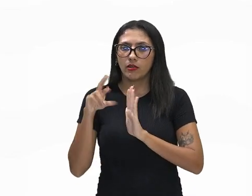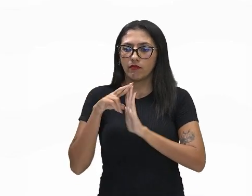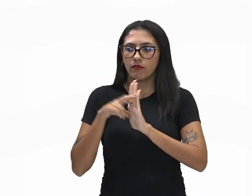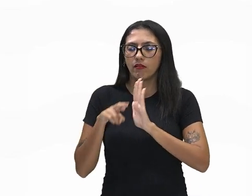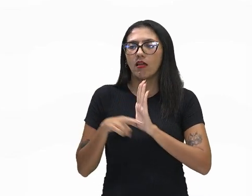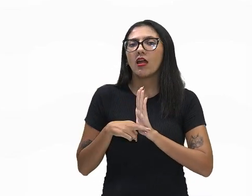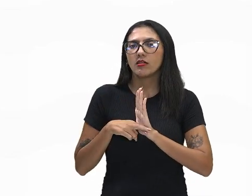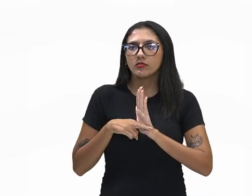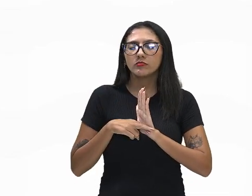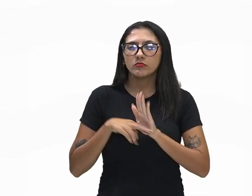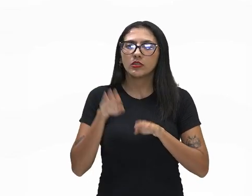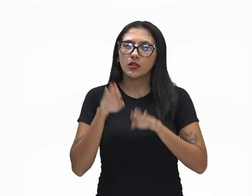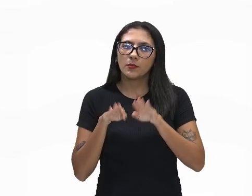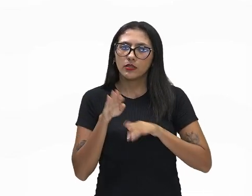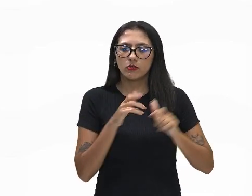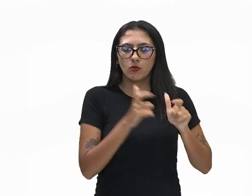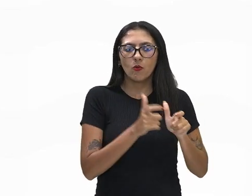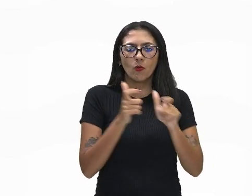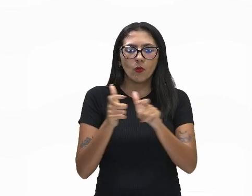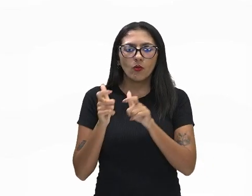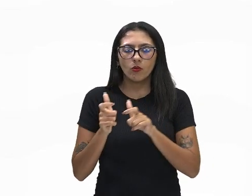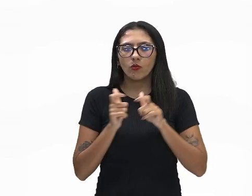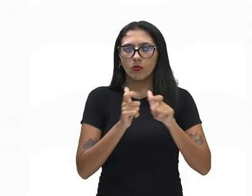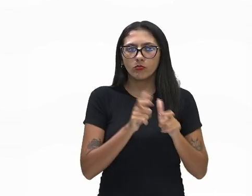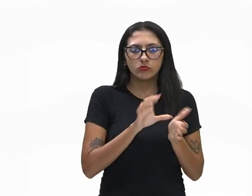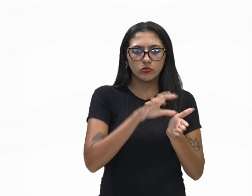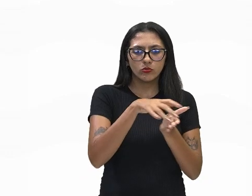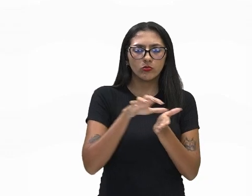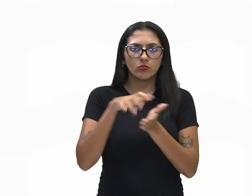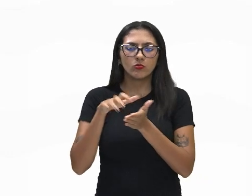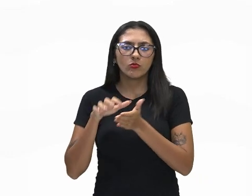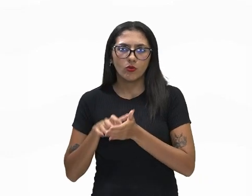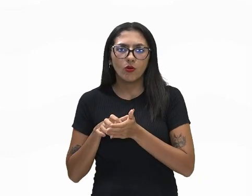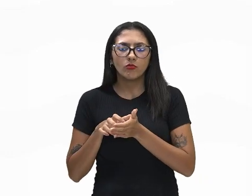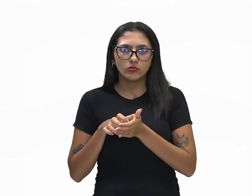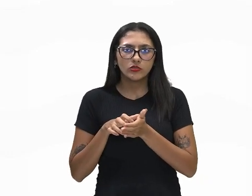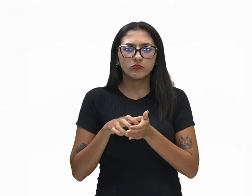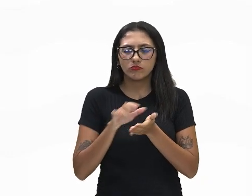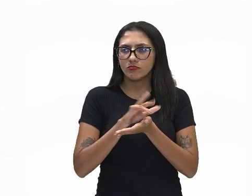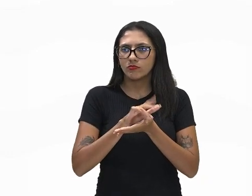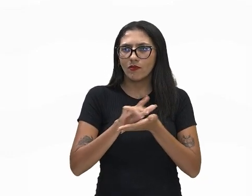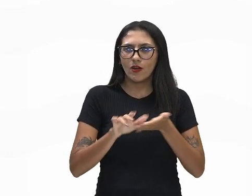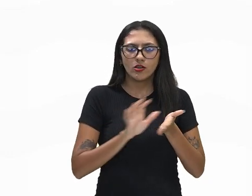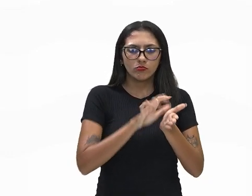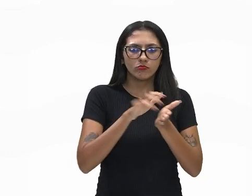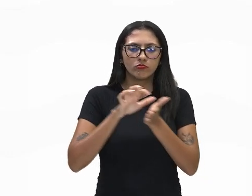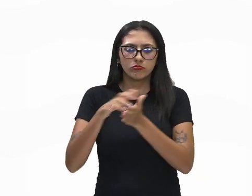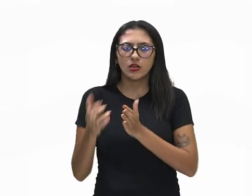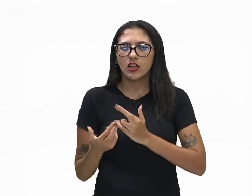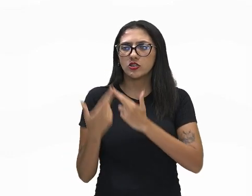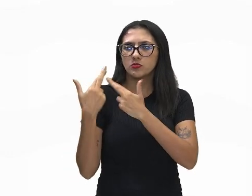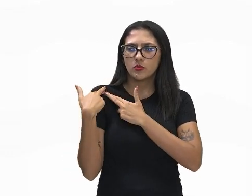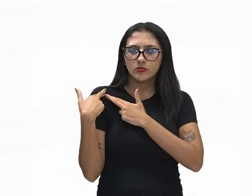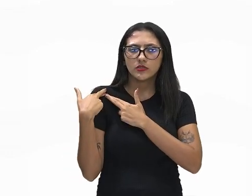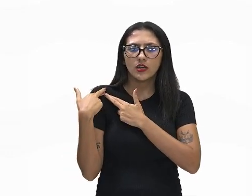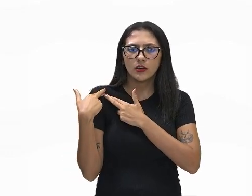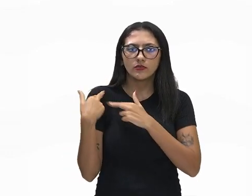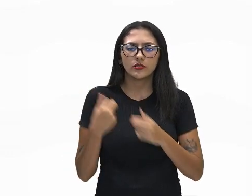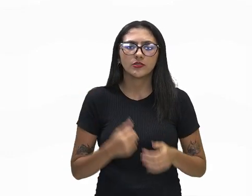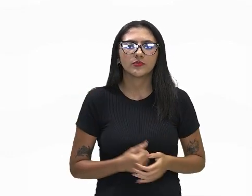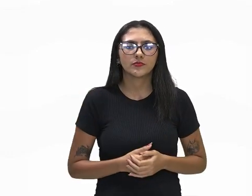diferentes instituições que regem cada modalidade esportiva, sejam ligas, federações, confederações ou